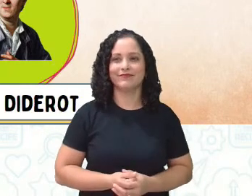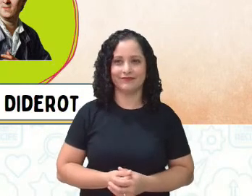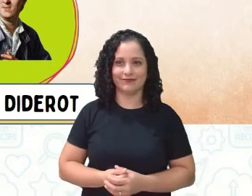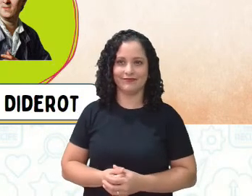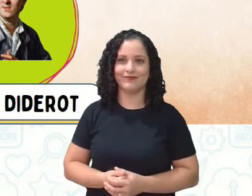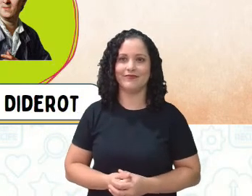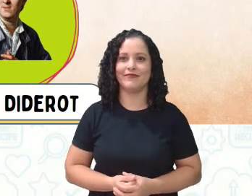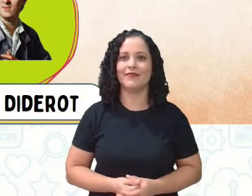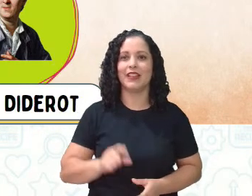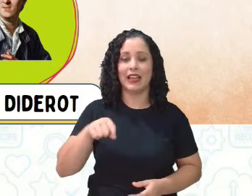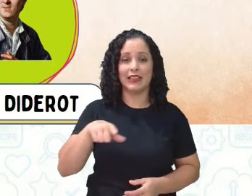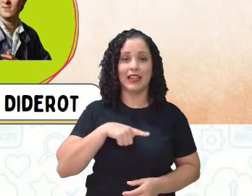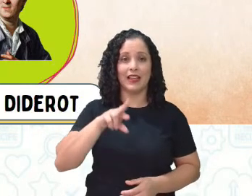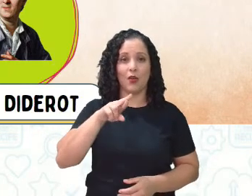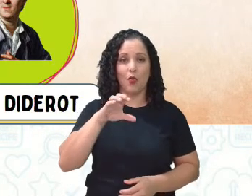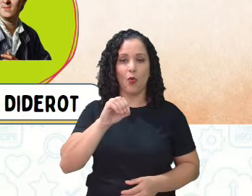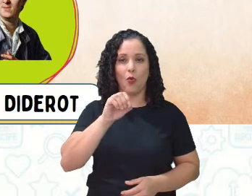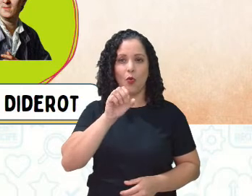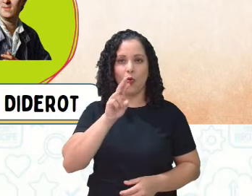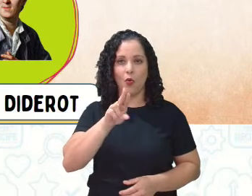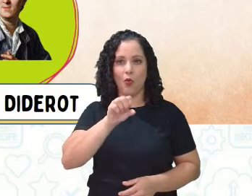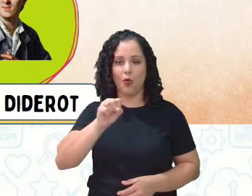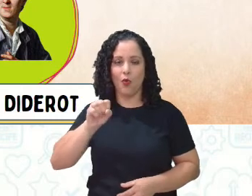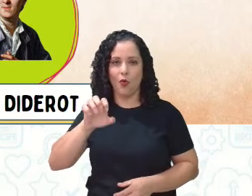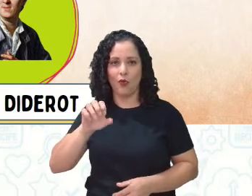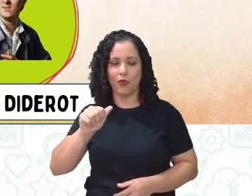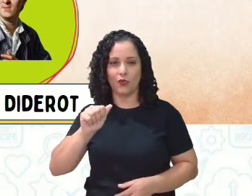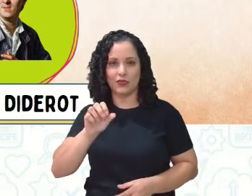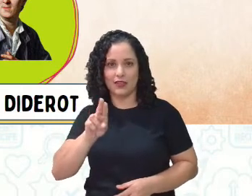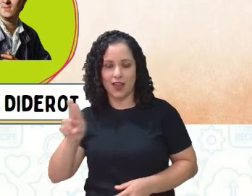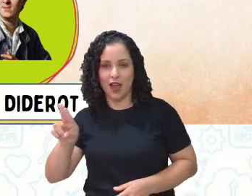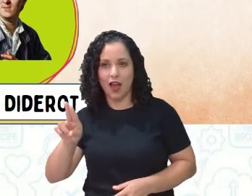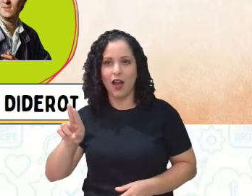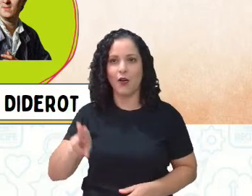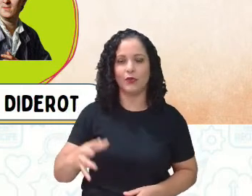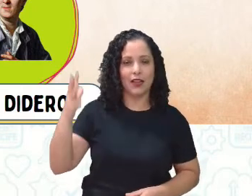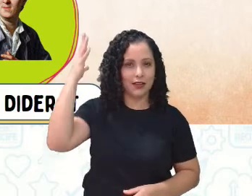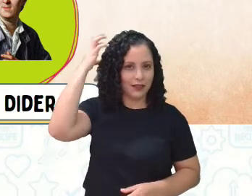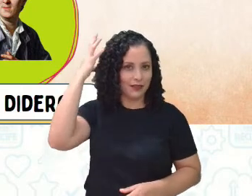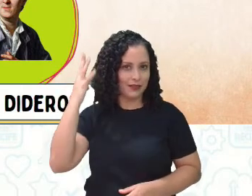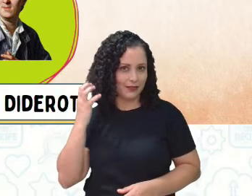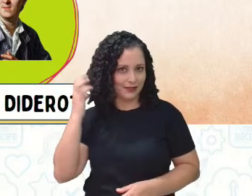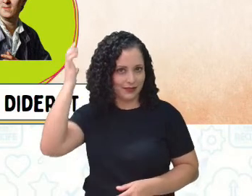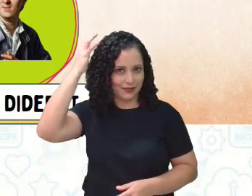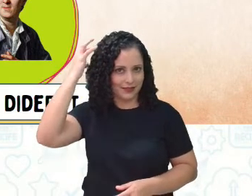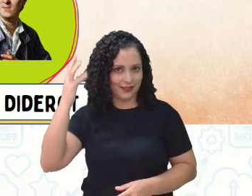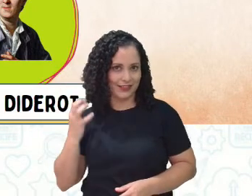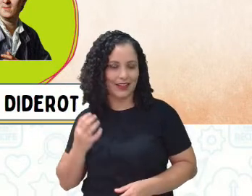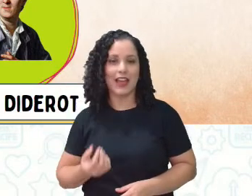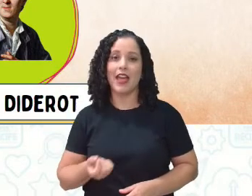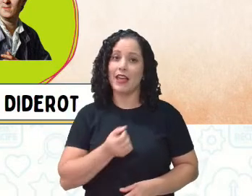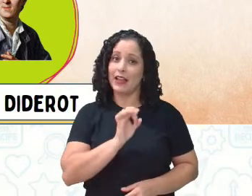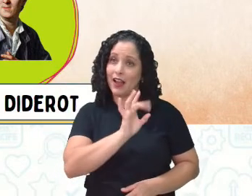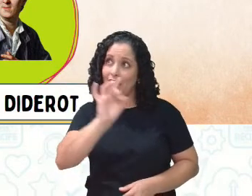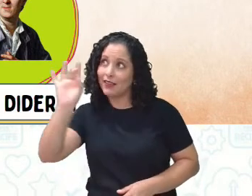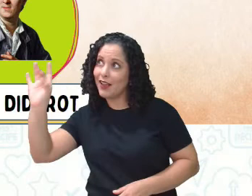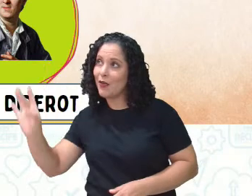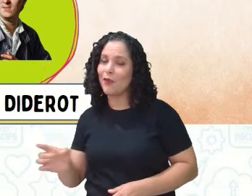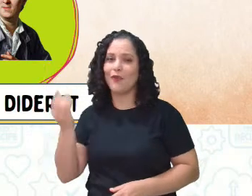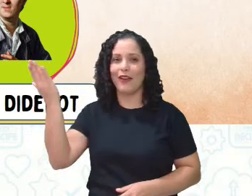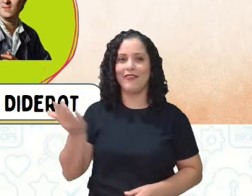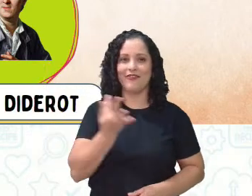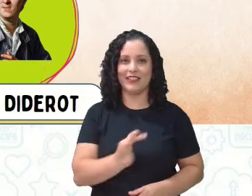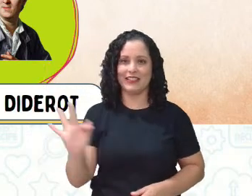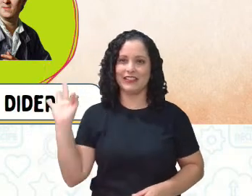Rousseau aí. Rousseau também. A pronunciação vai... francês.